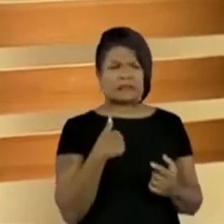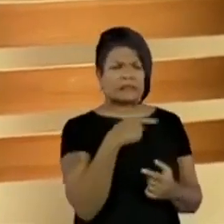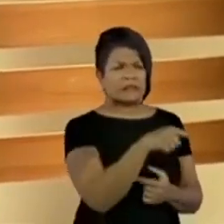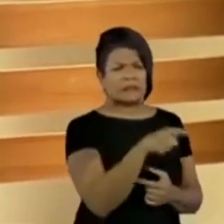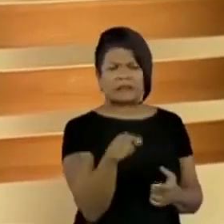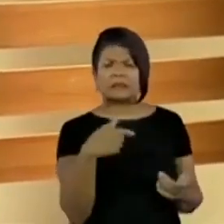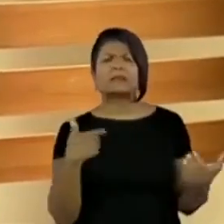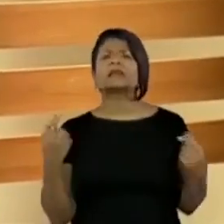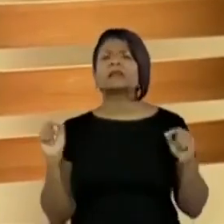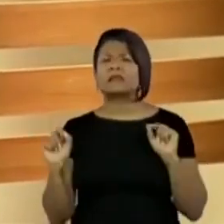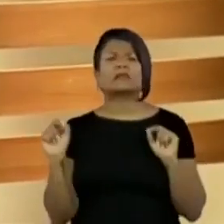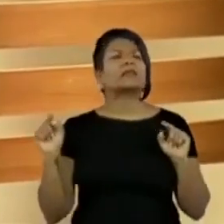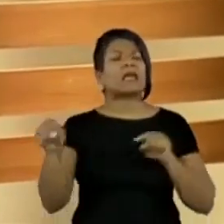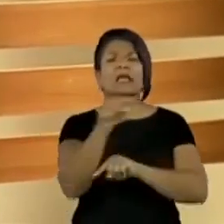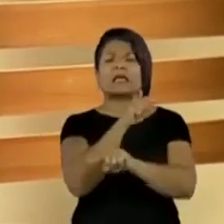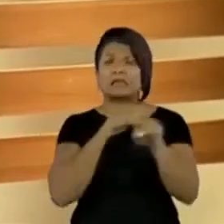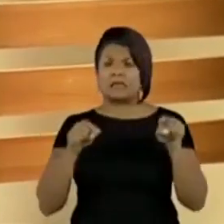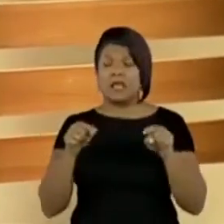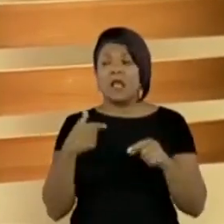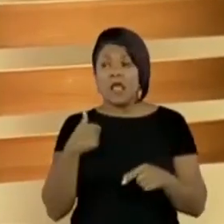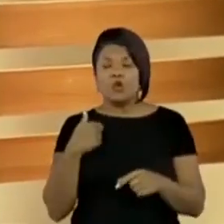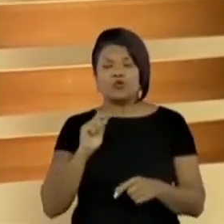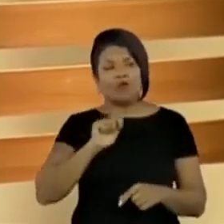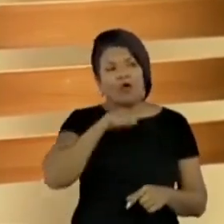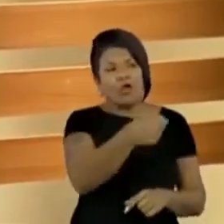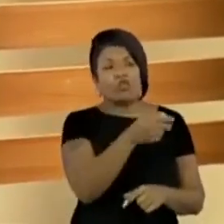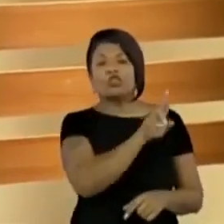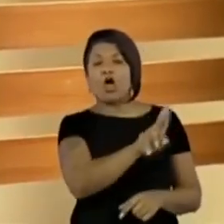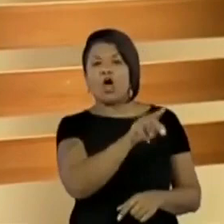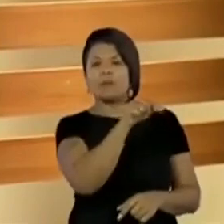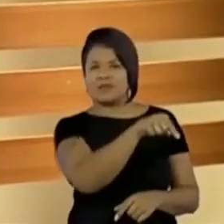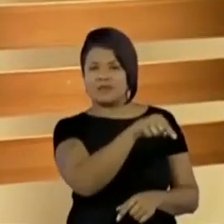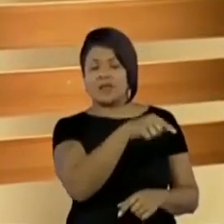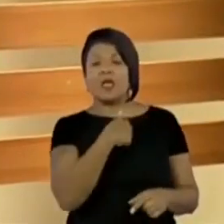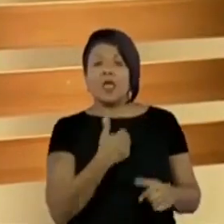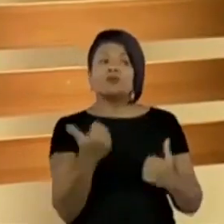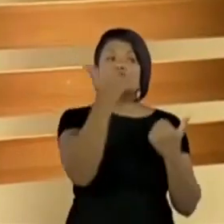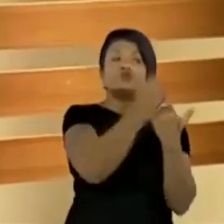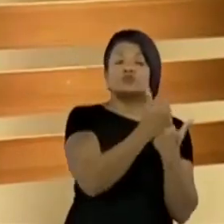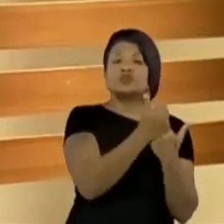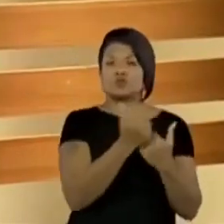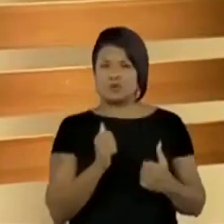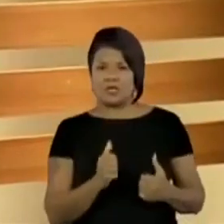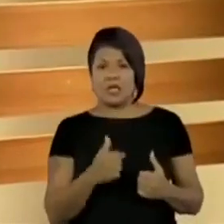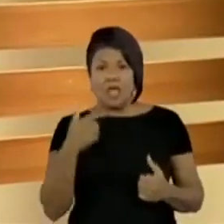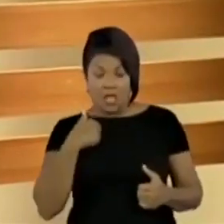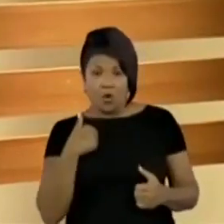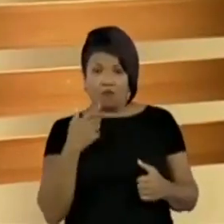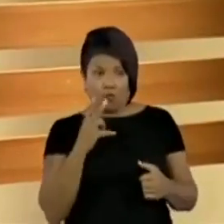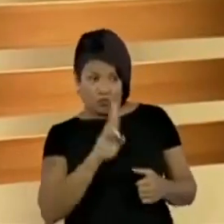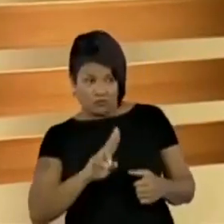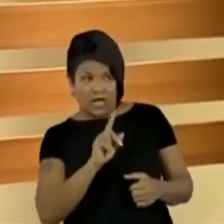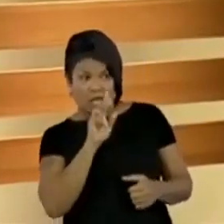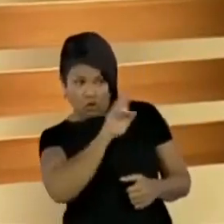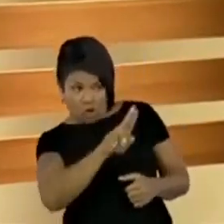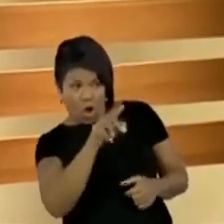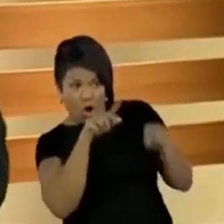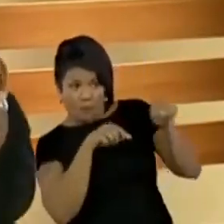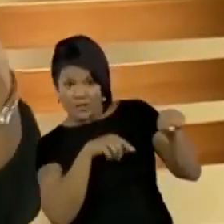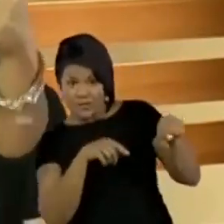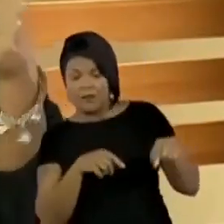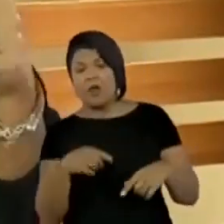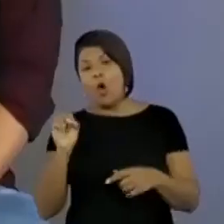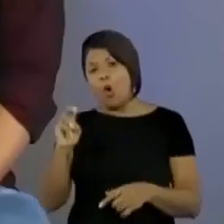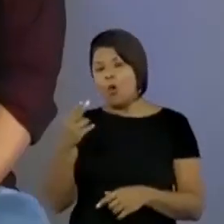o nome, ele troca por um pronome. Então, o pronome ele serve para quê? Para substituir. Ao invés de eu usar o nome, eu não ficar falando